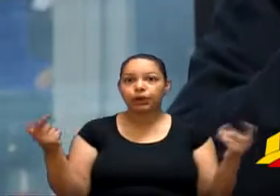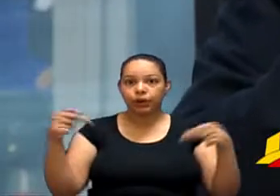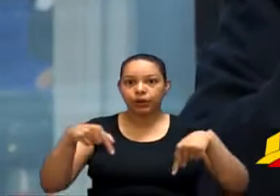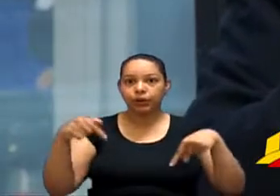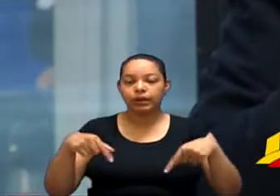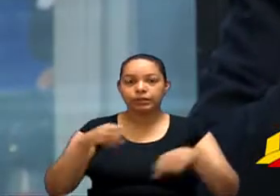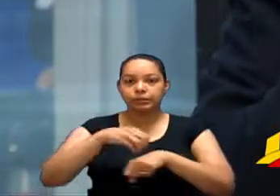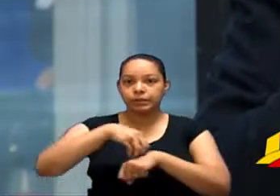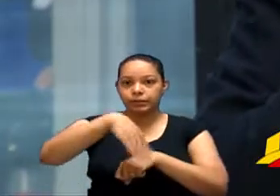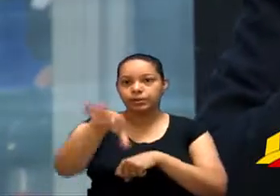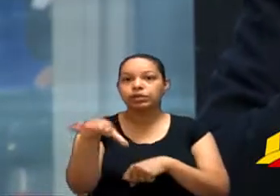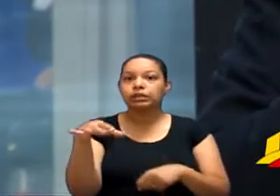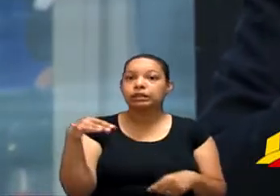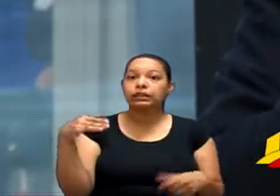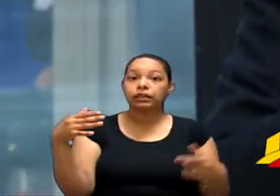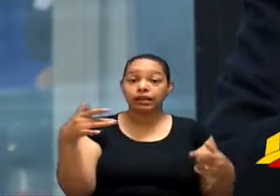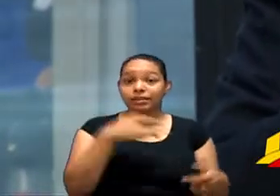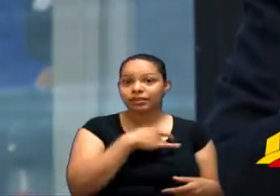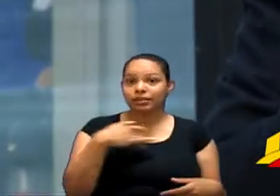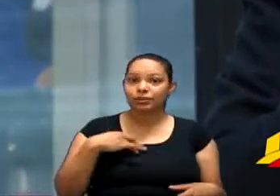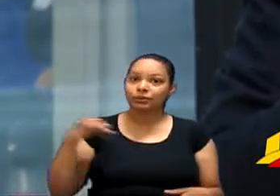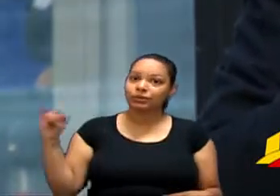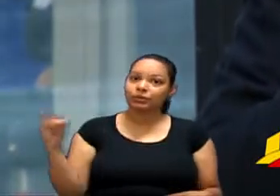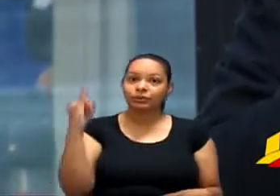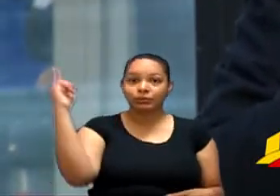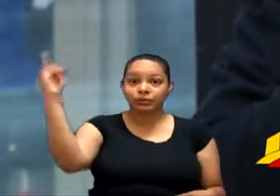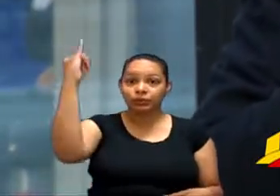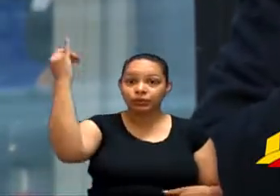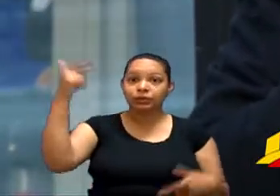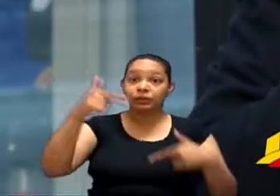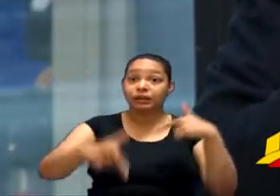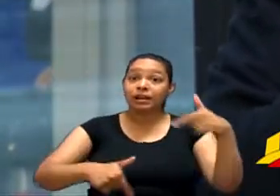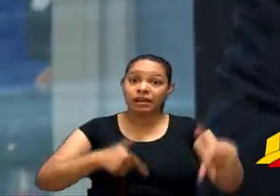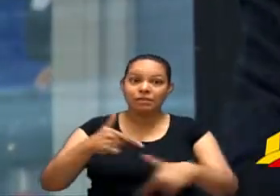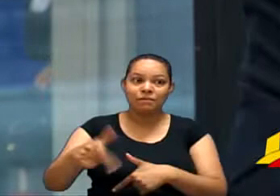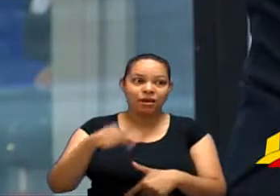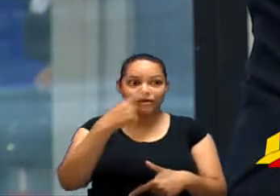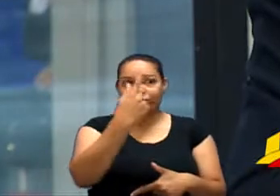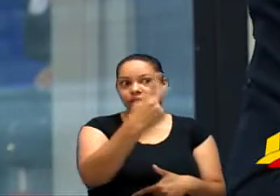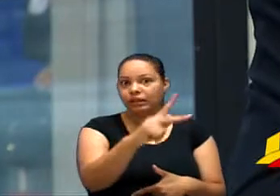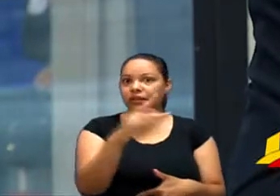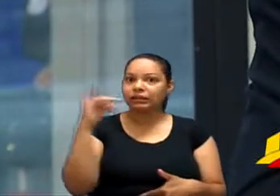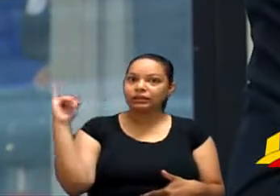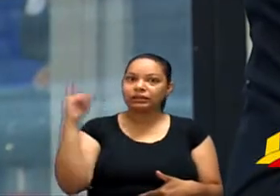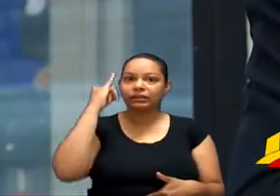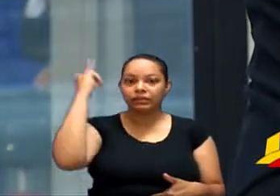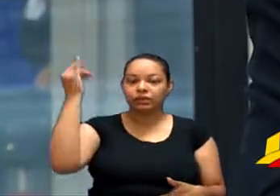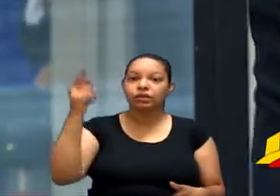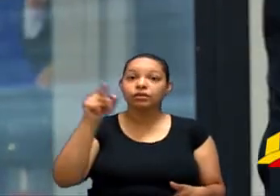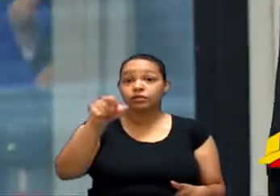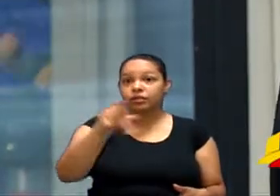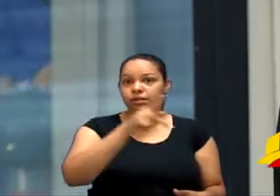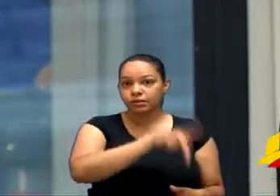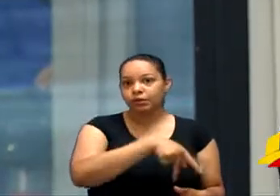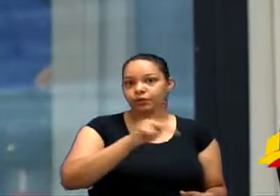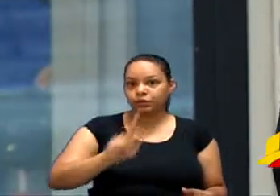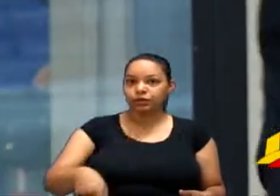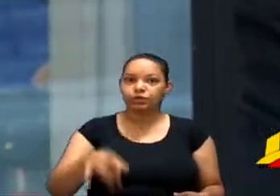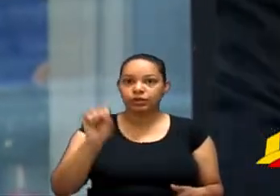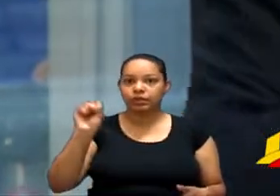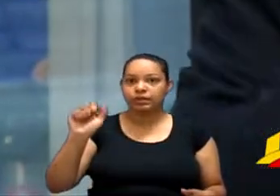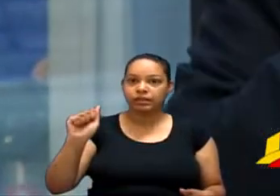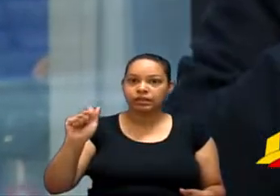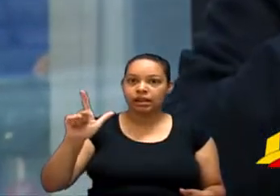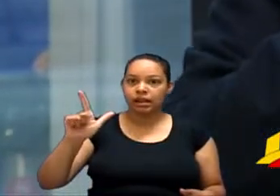não só o médico mas todos que fazem a saúde o agradecimento acima de tudo ao professor viu Professor Salatiel porque seu professor Vereador Yara